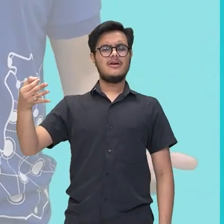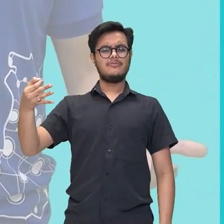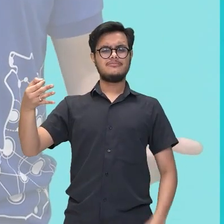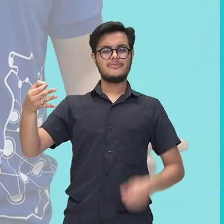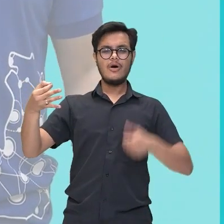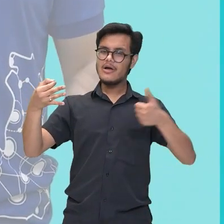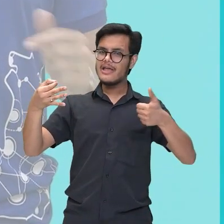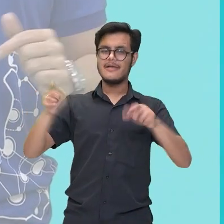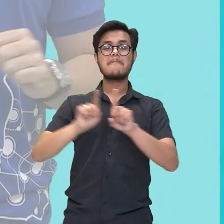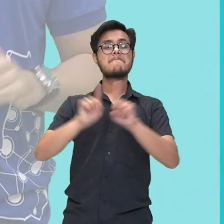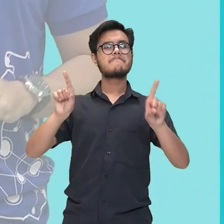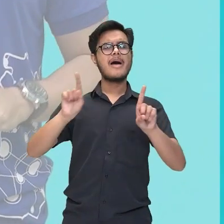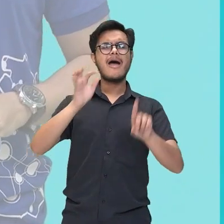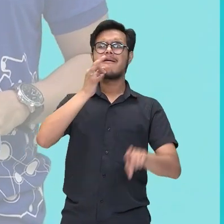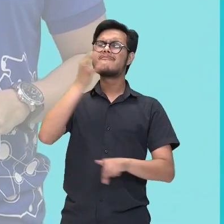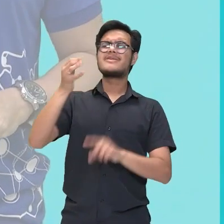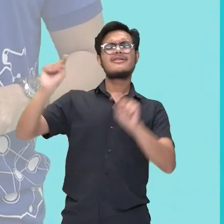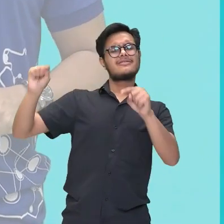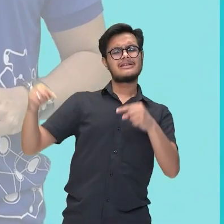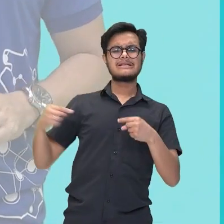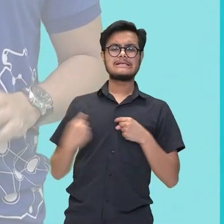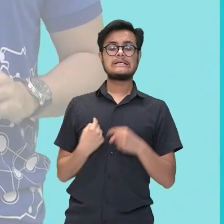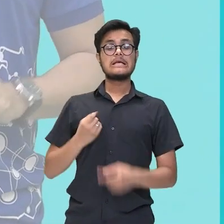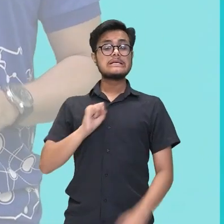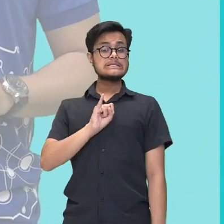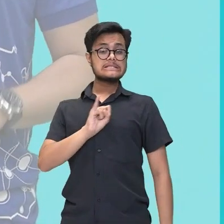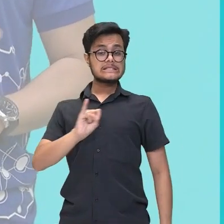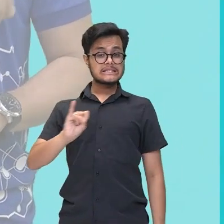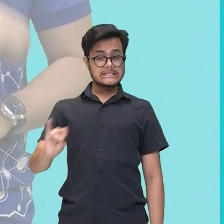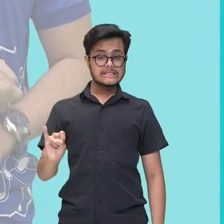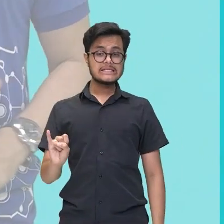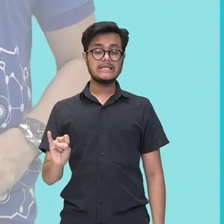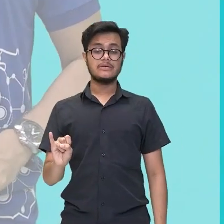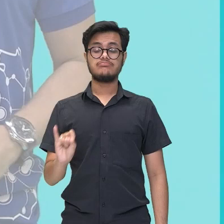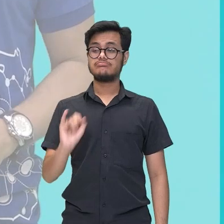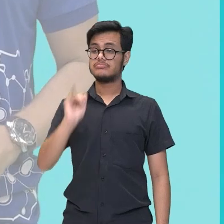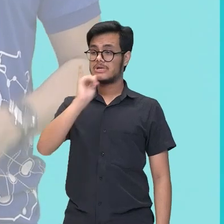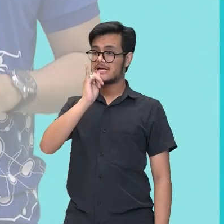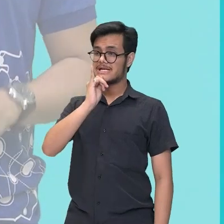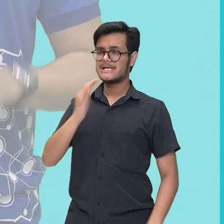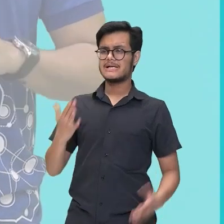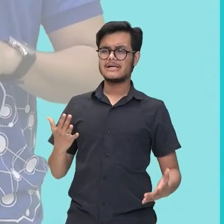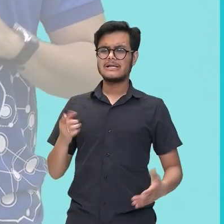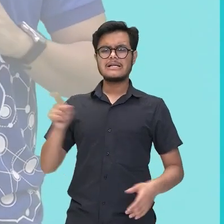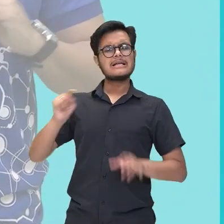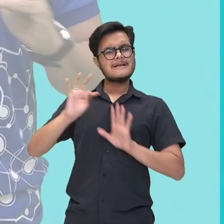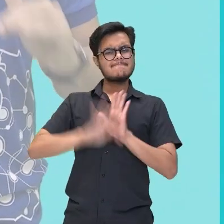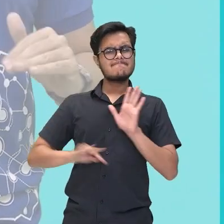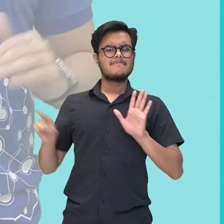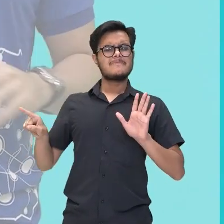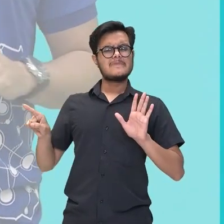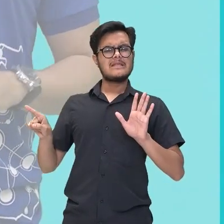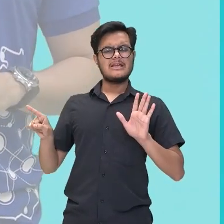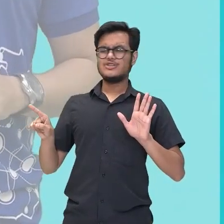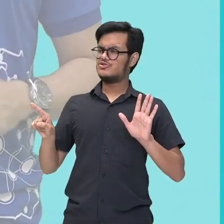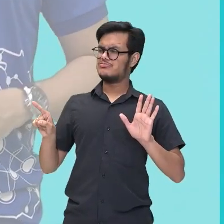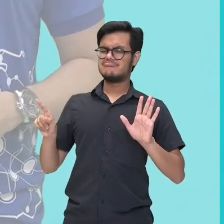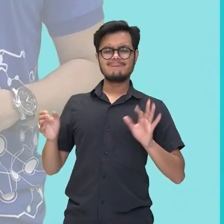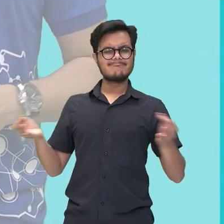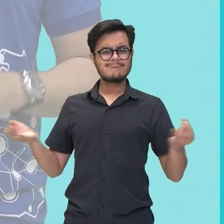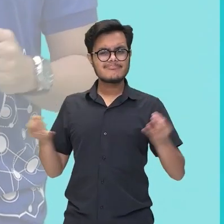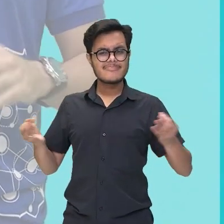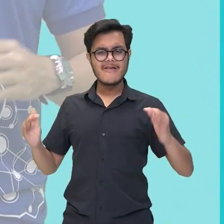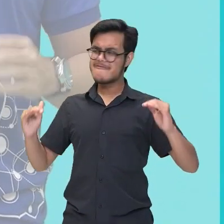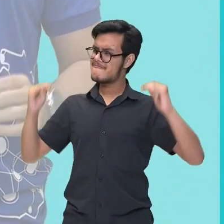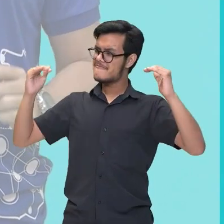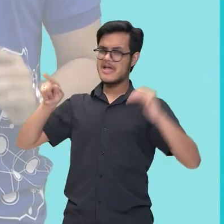Se a argumentação fosse uma luta, o argumento dedutivo seria considerado o golpe fatal. O argumento